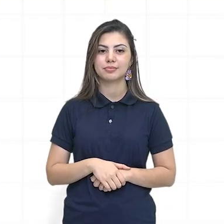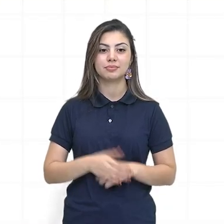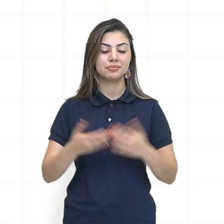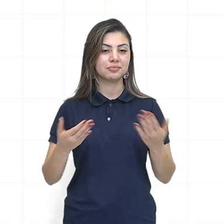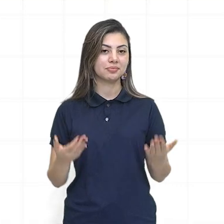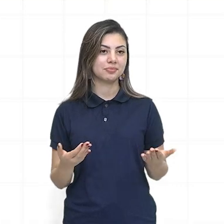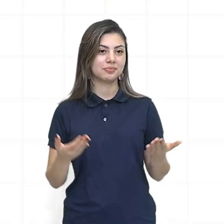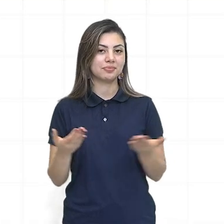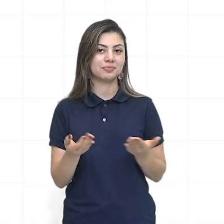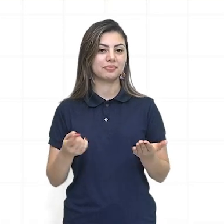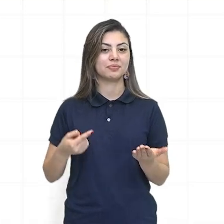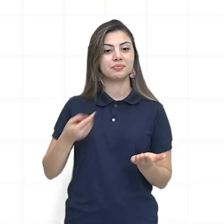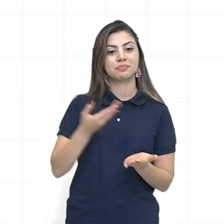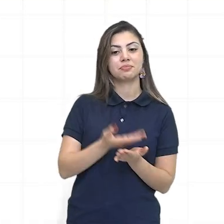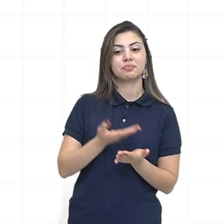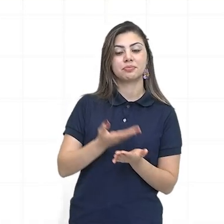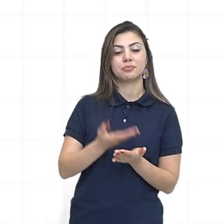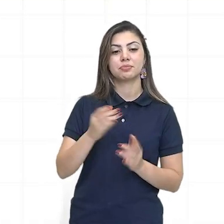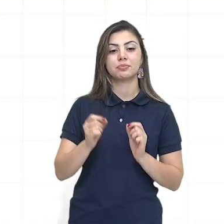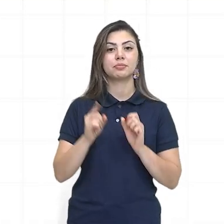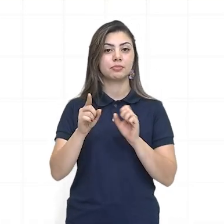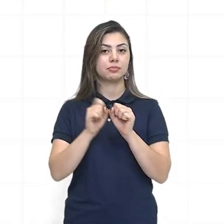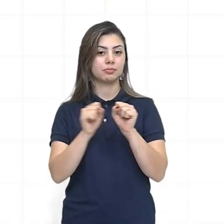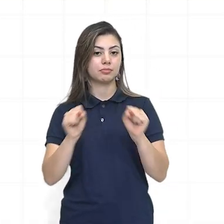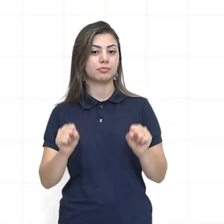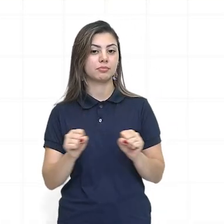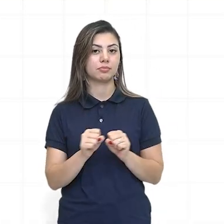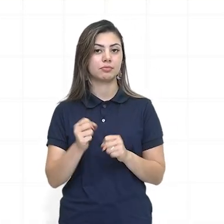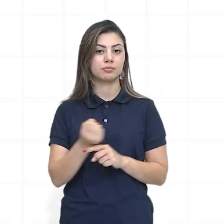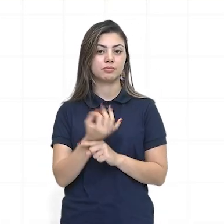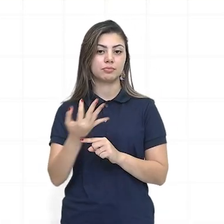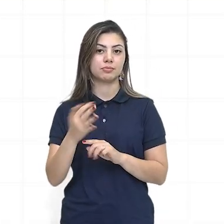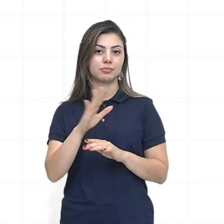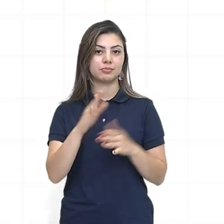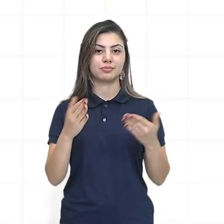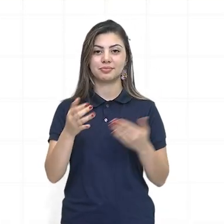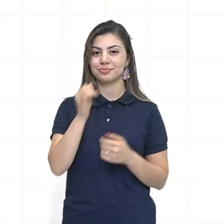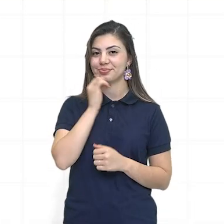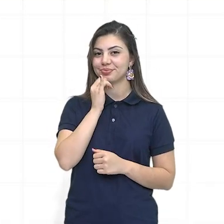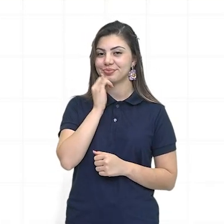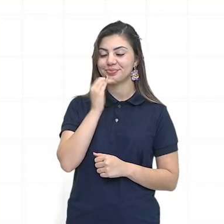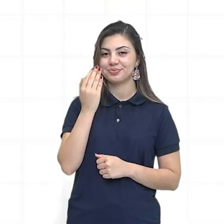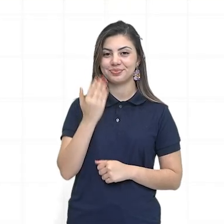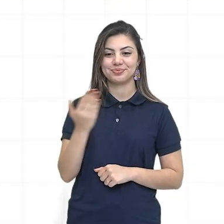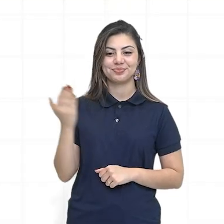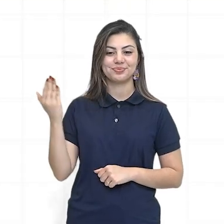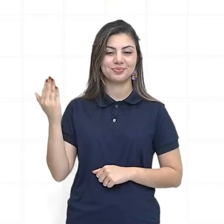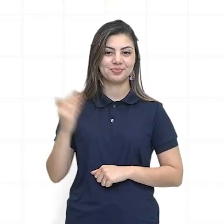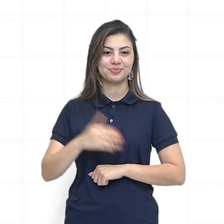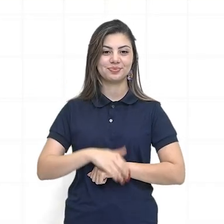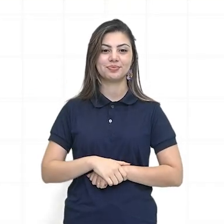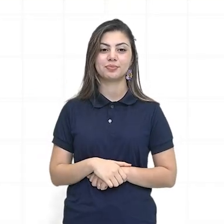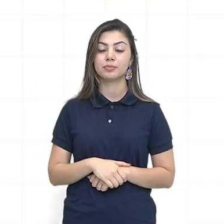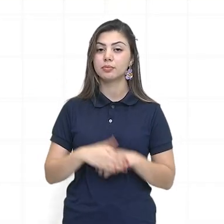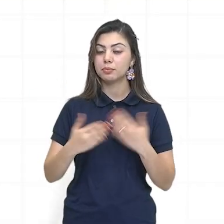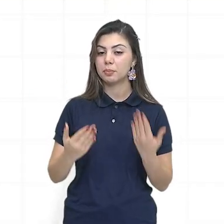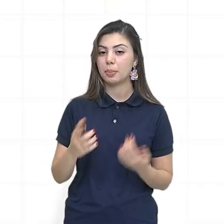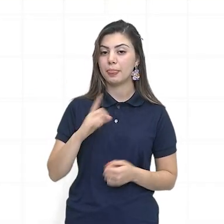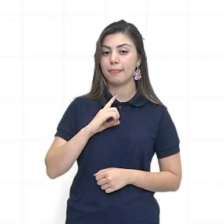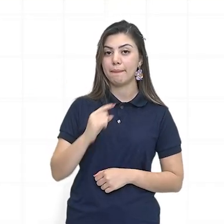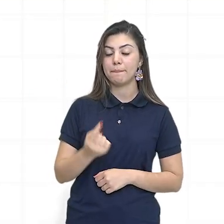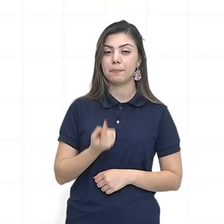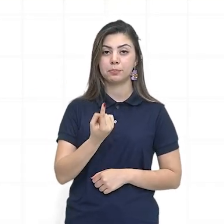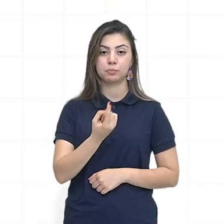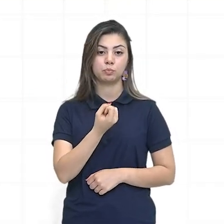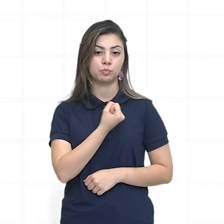Vamos aqui trabalhar aqui no nosso sistema de numeração com esse primeiro exemplo aqui. Então vamos considerar